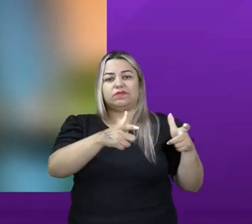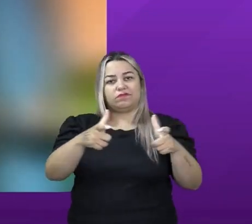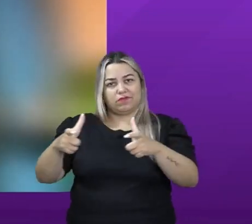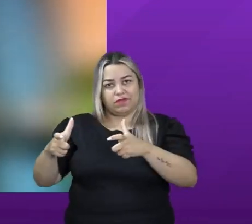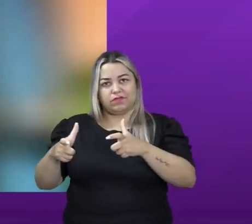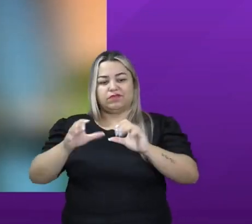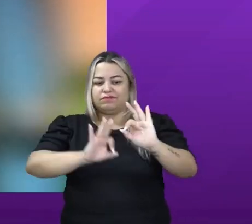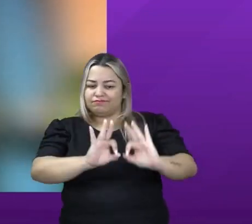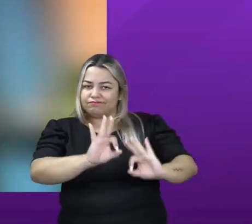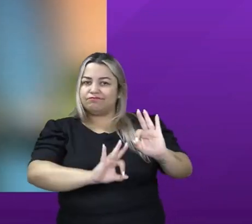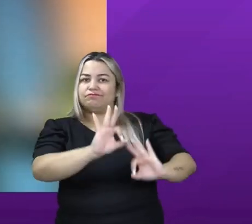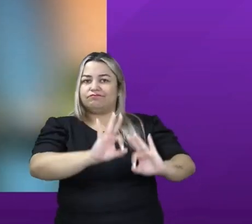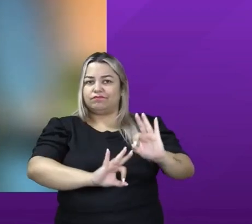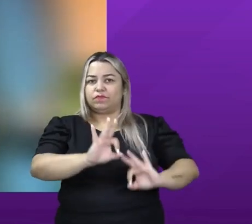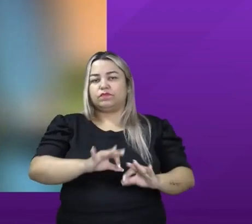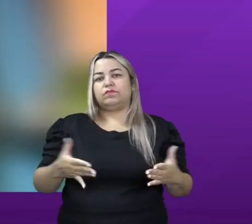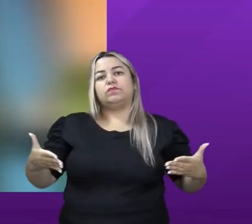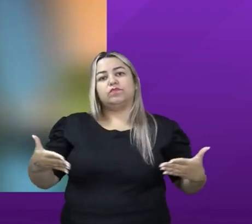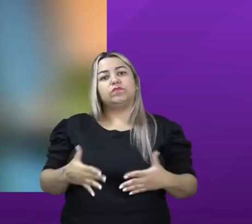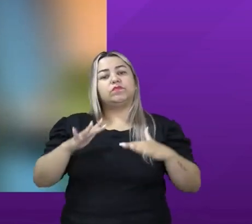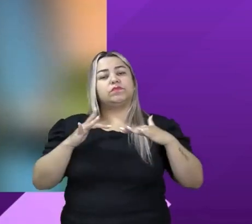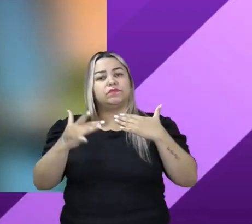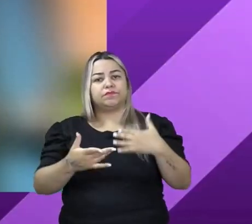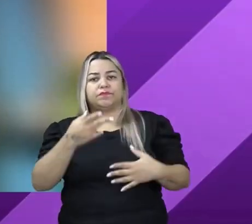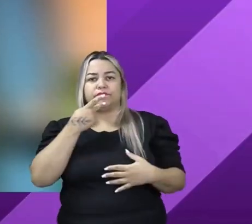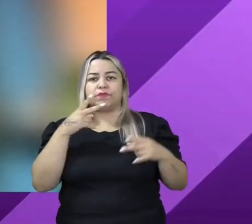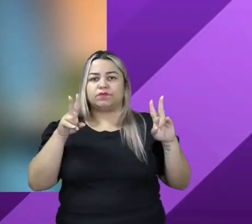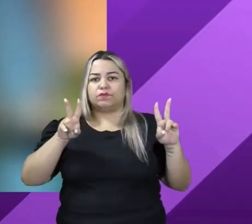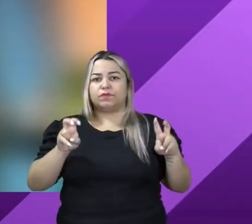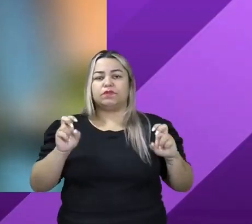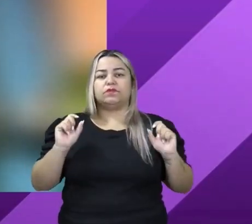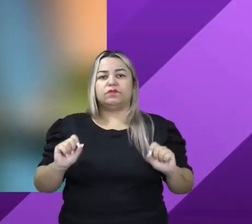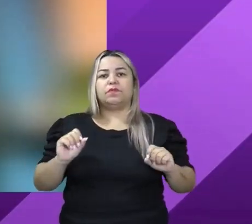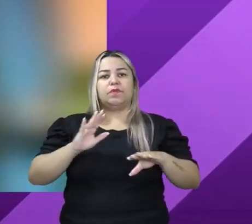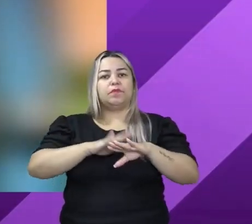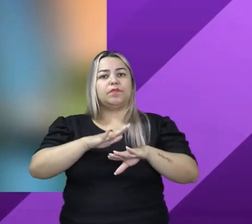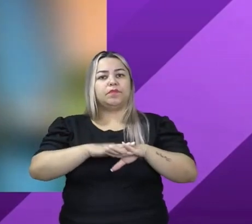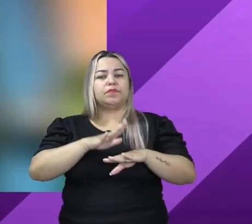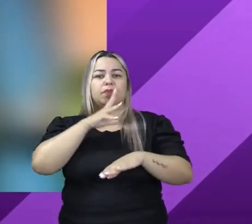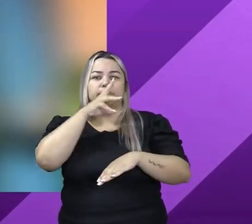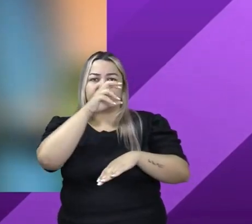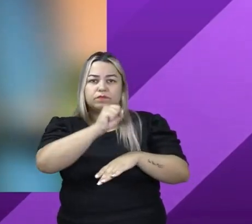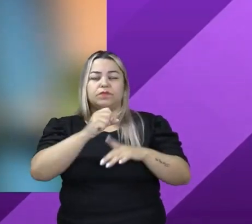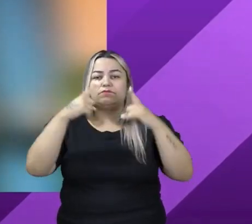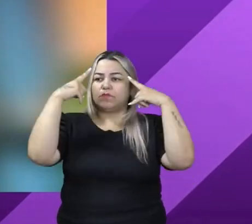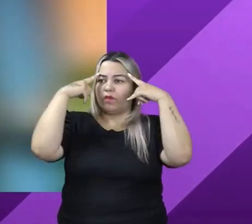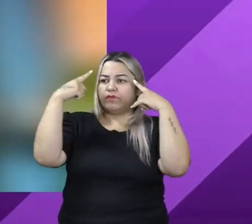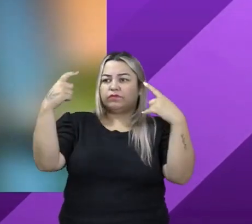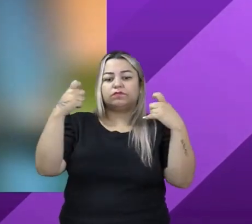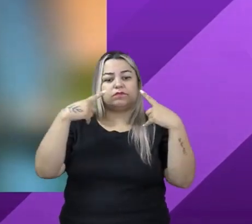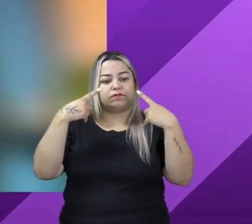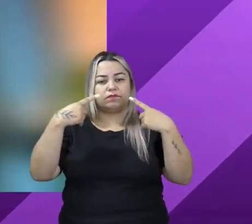de nos organizarmos hoje em rede, de falarmos sobre isso, ainda é muito forte a violência política